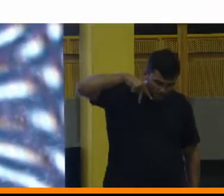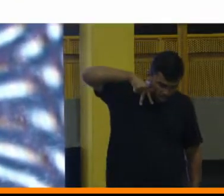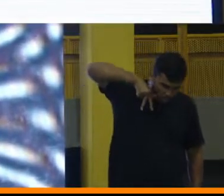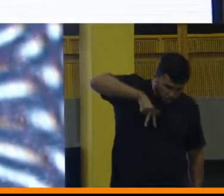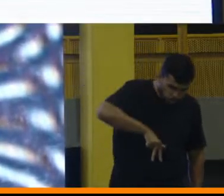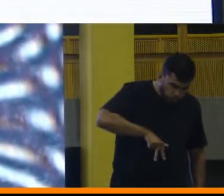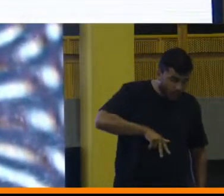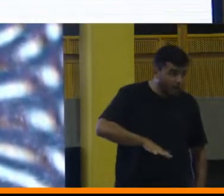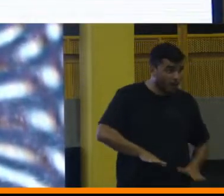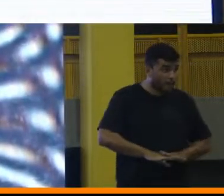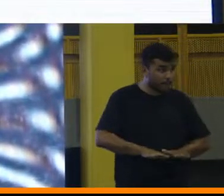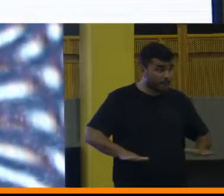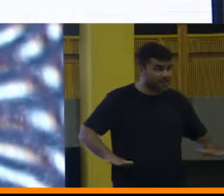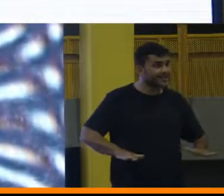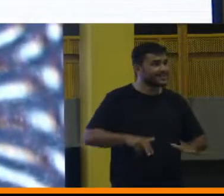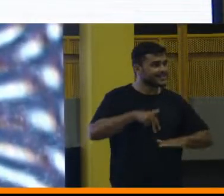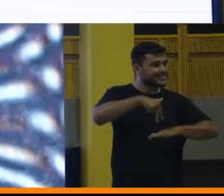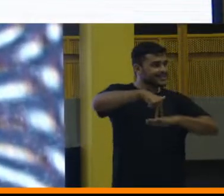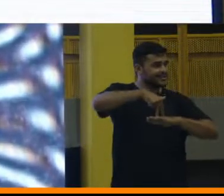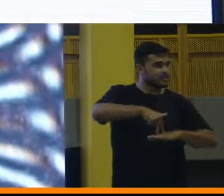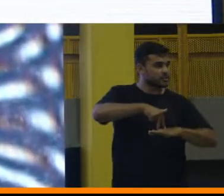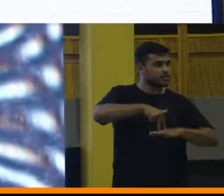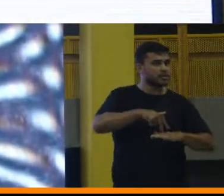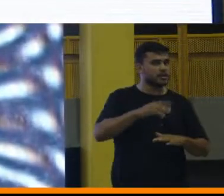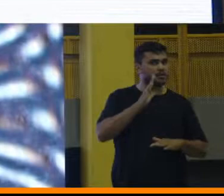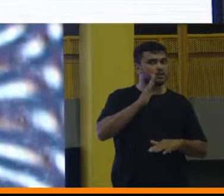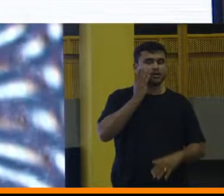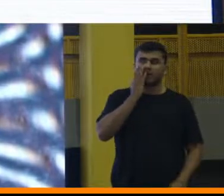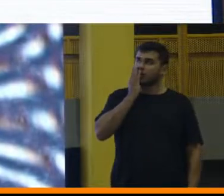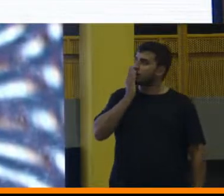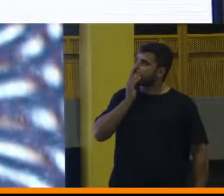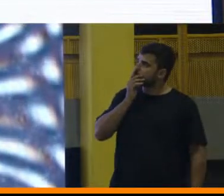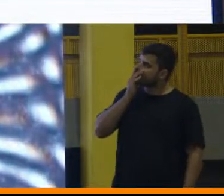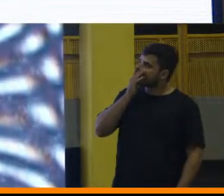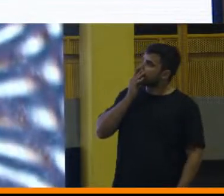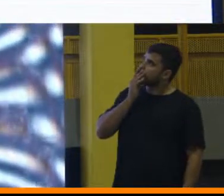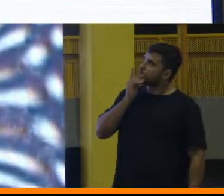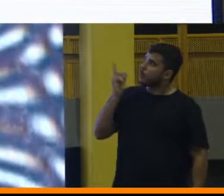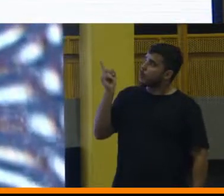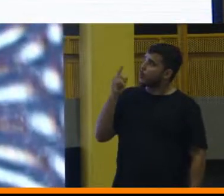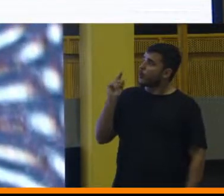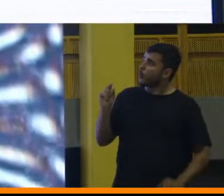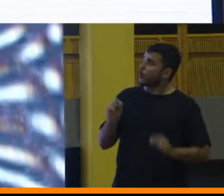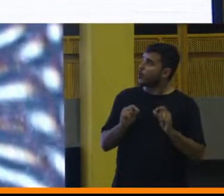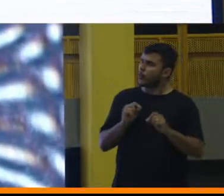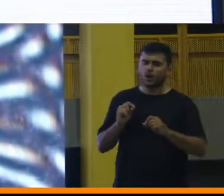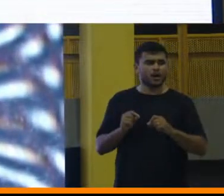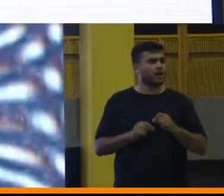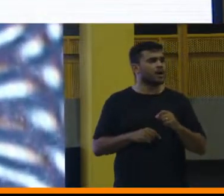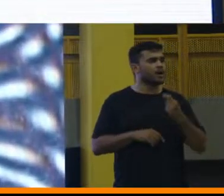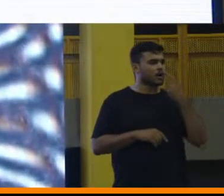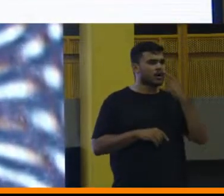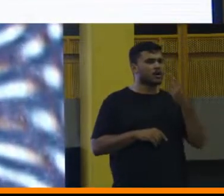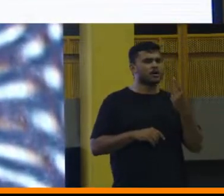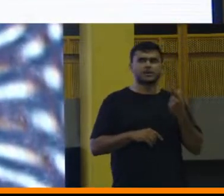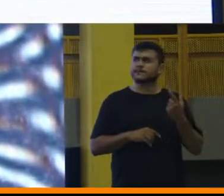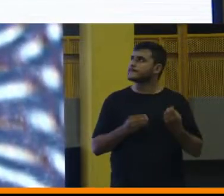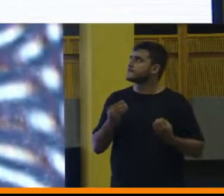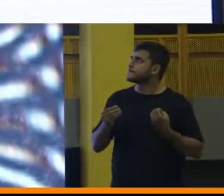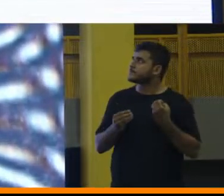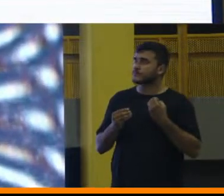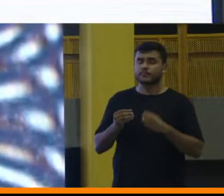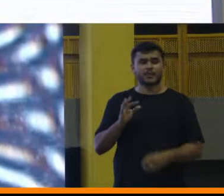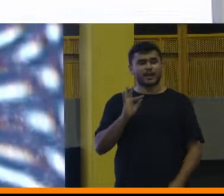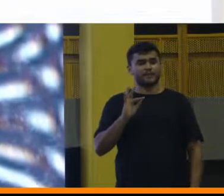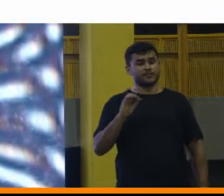várias forças atuam em um corpo, esse aqui está sob a ação de F1 e F2, eu preciso encontrar a